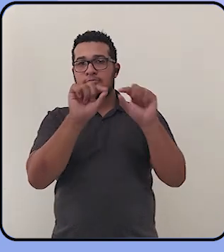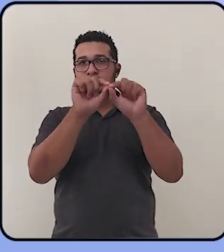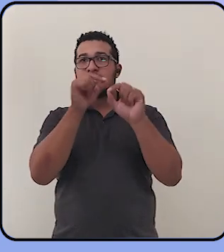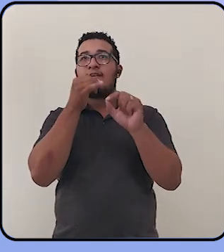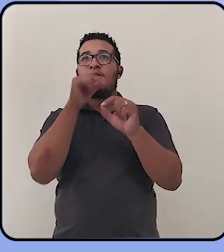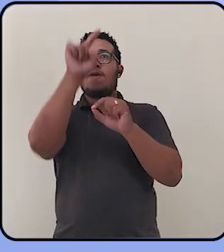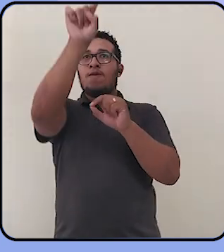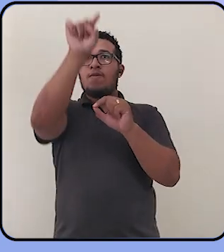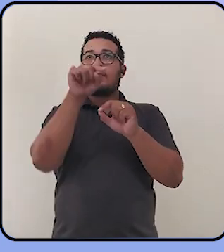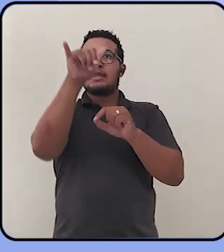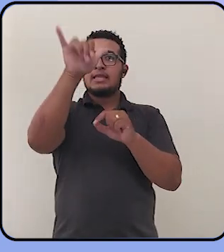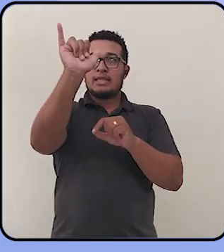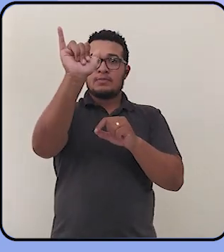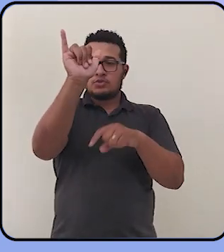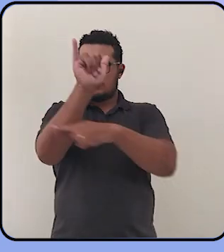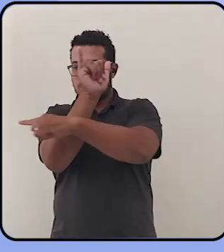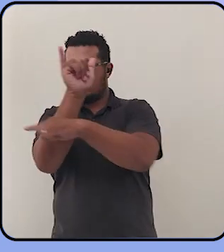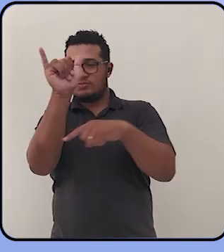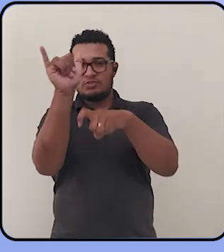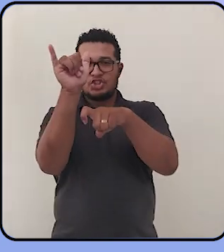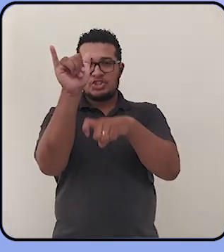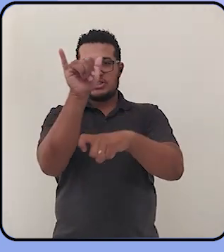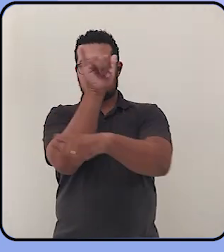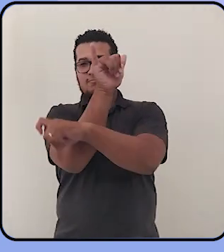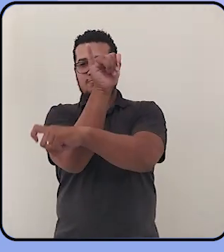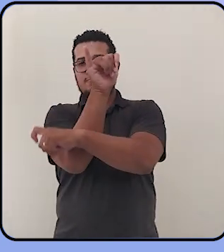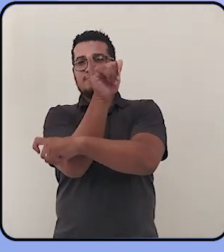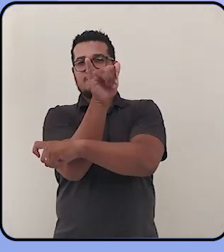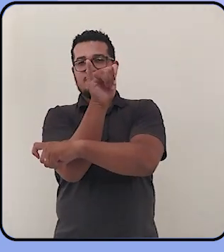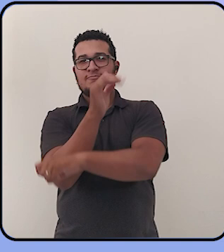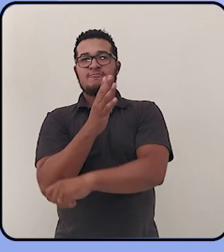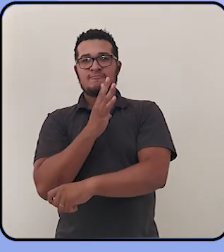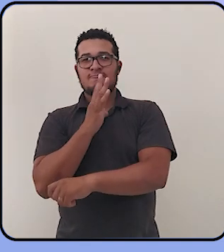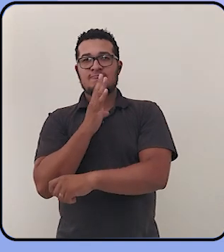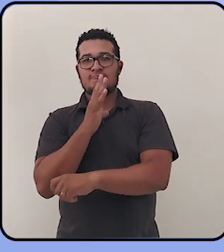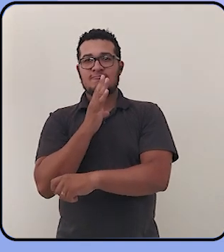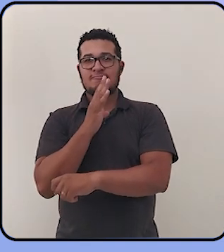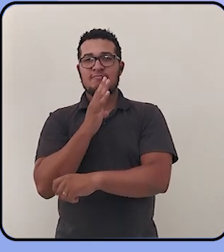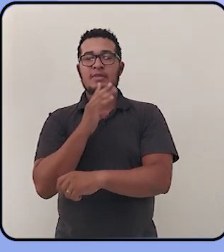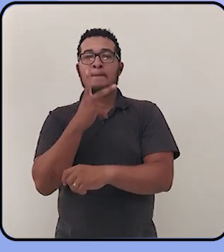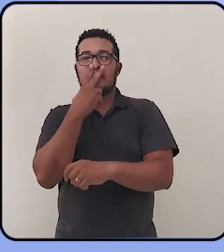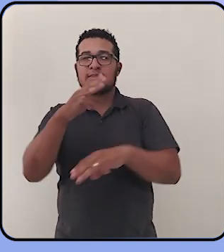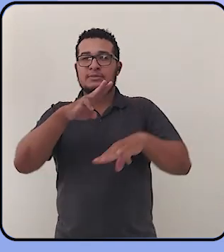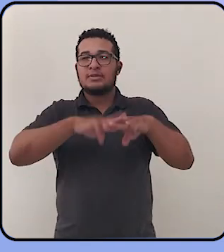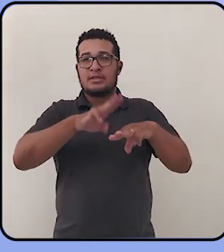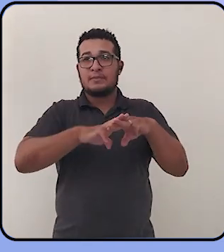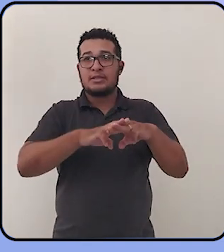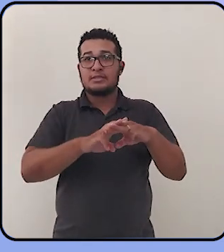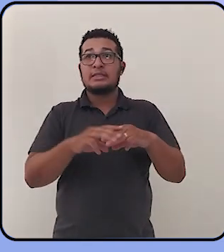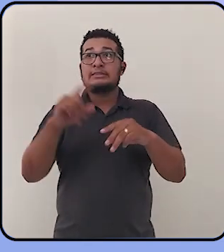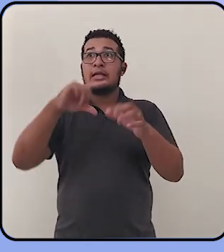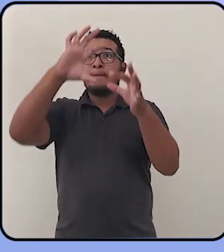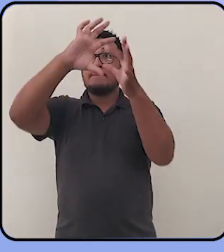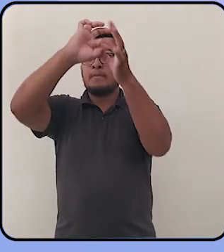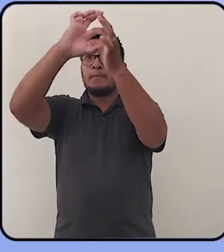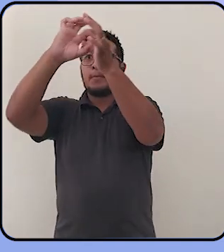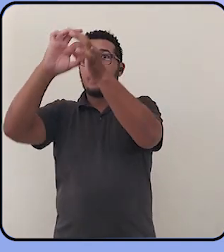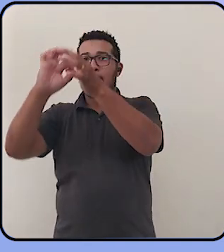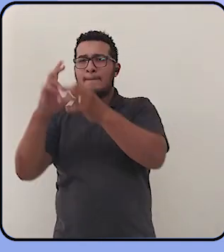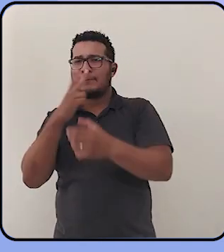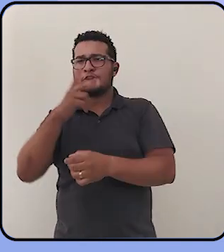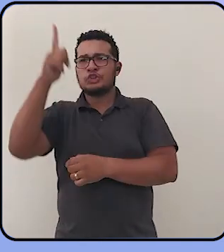Y. A partir disso, nós não temos nenhuma coordenada